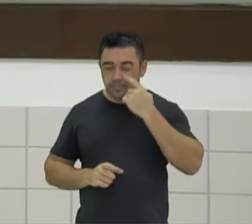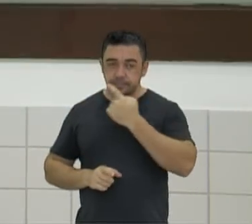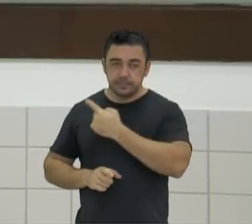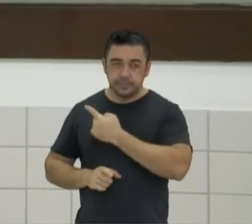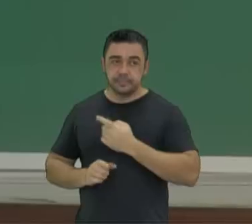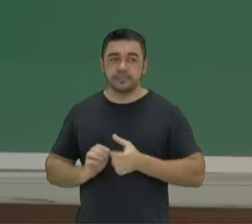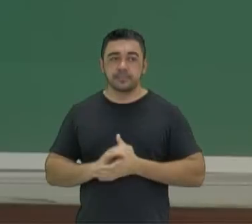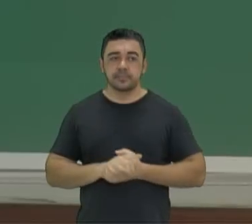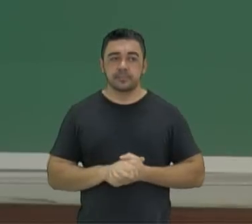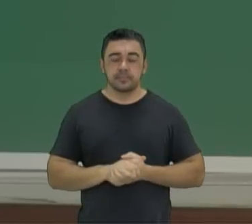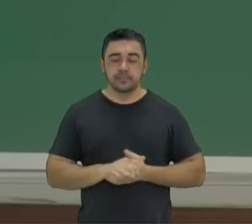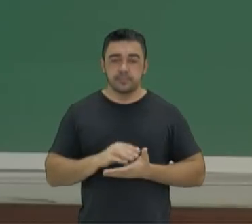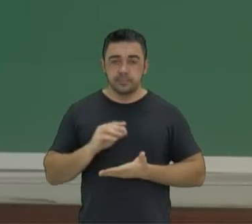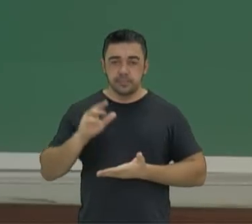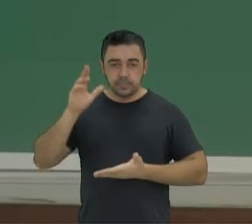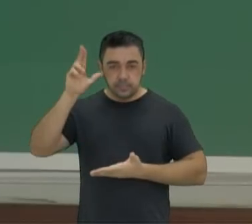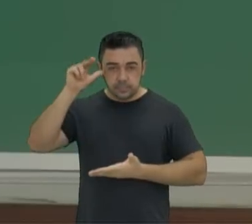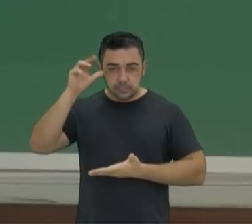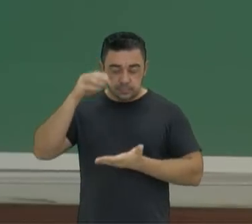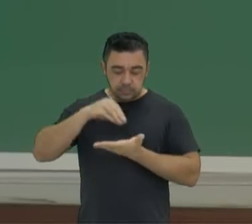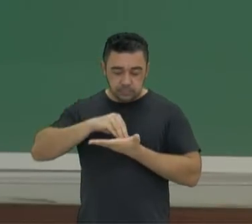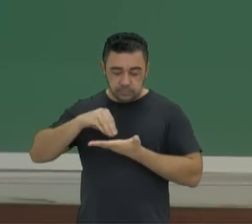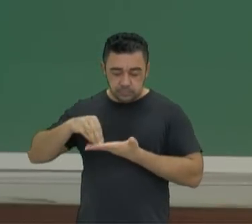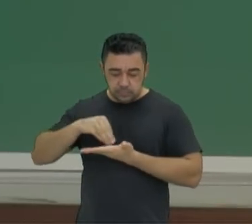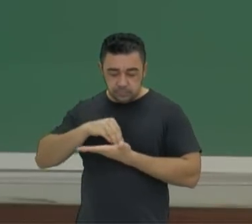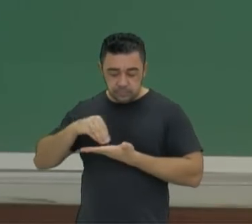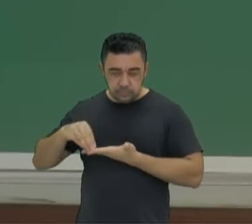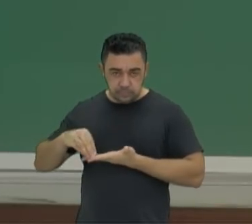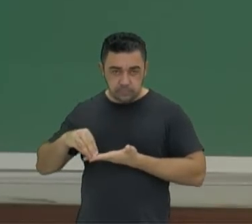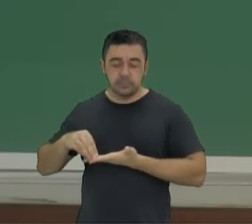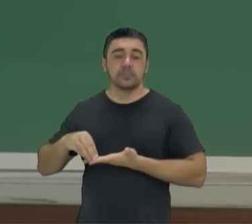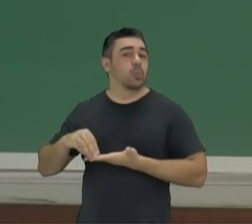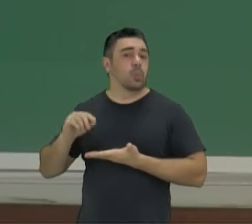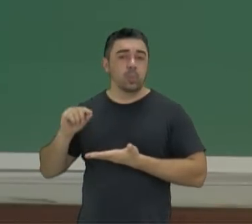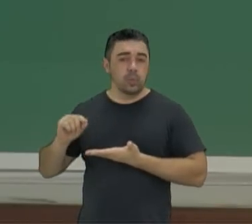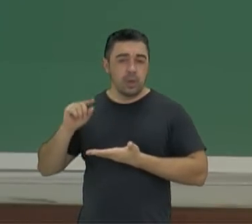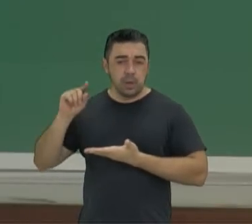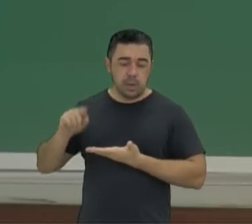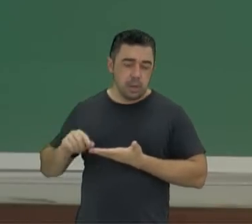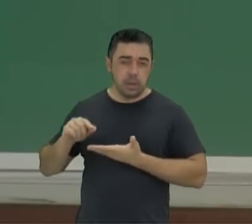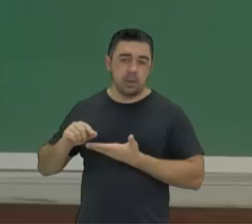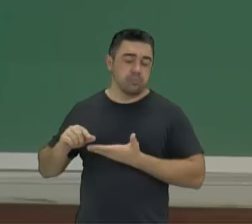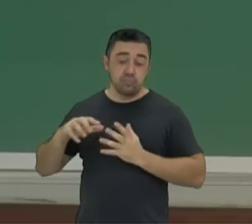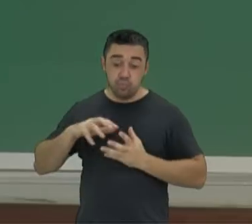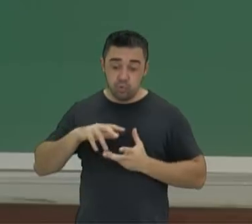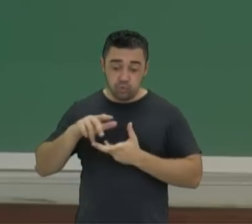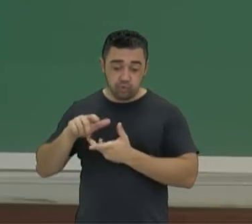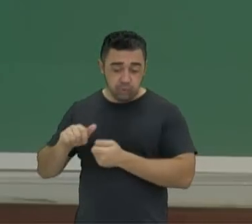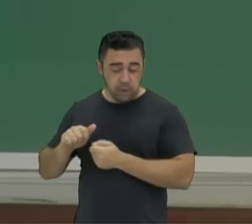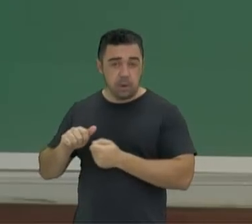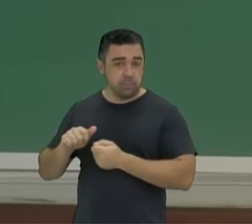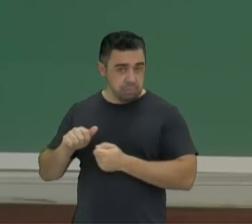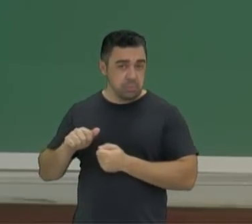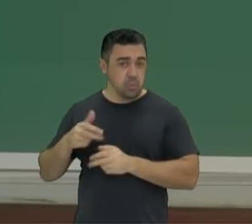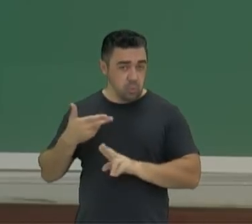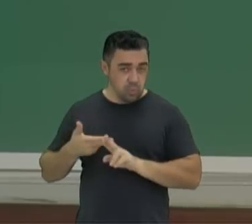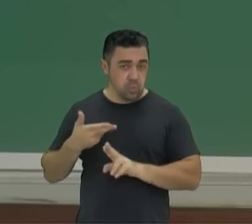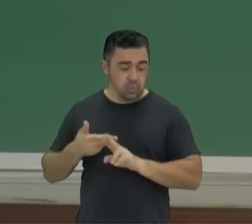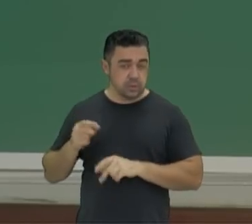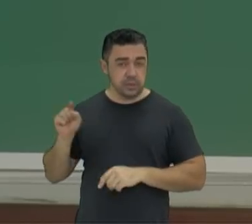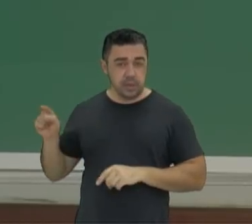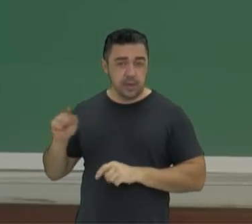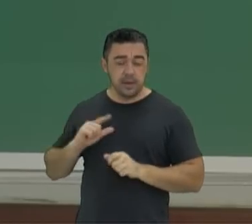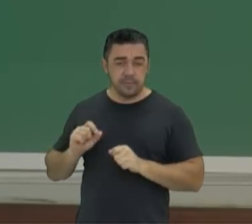aqui. O xadrez é considerado mundialmente um jogo de estratégia que utiliza um tabuleiro conforme ilustra a